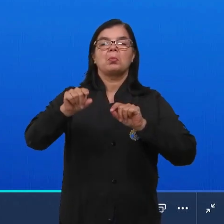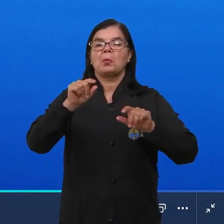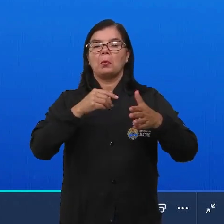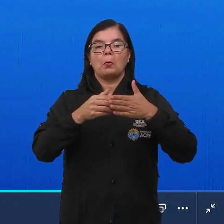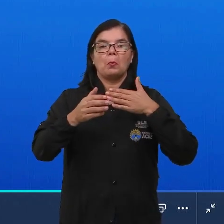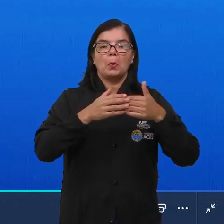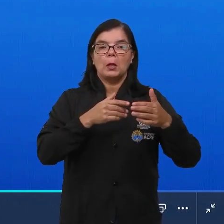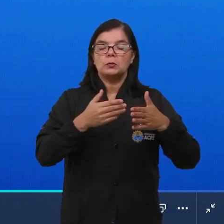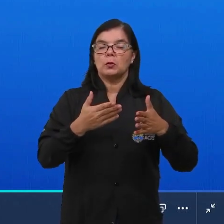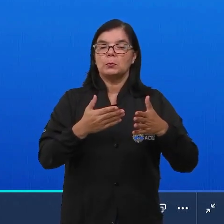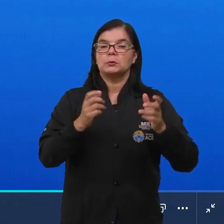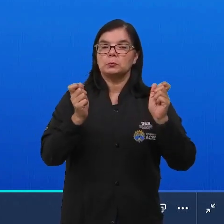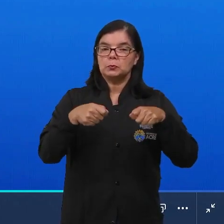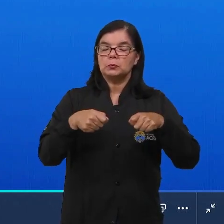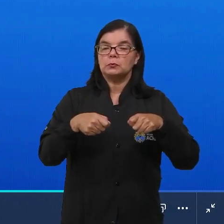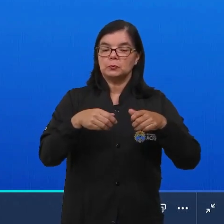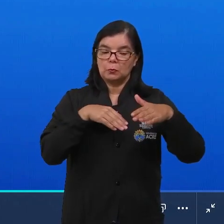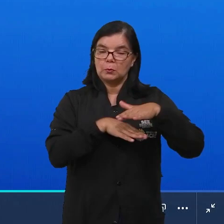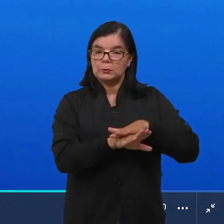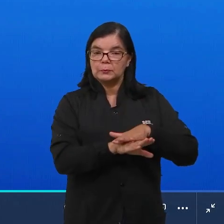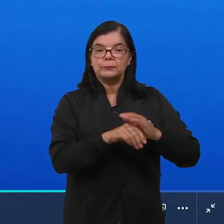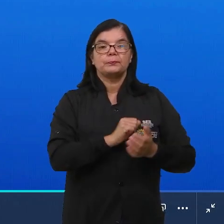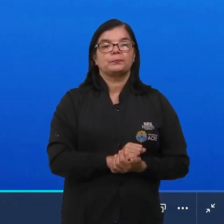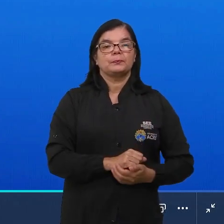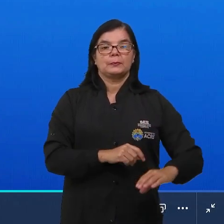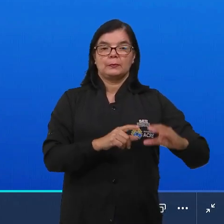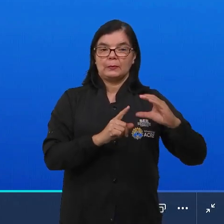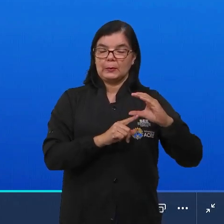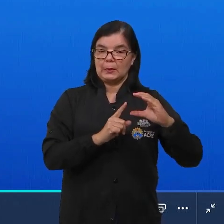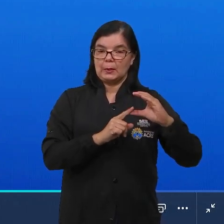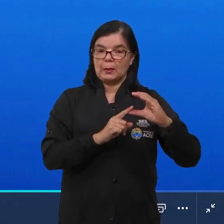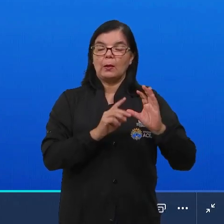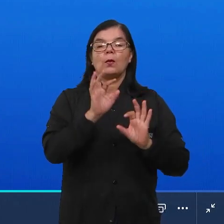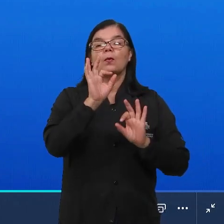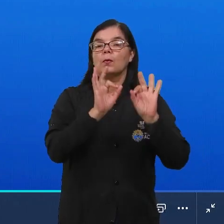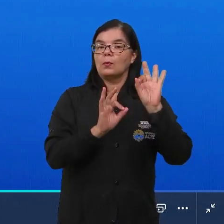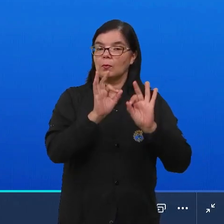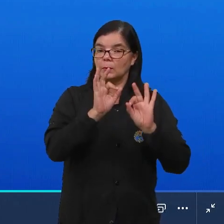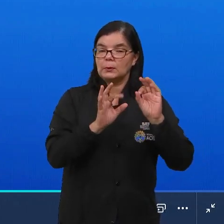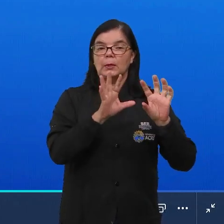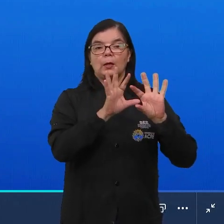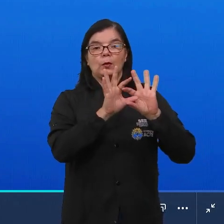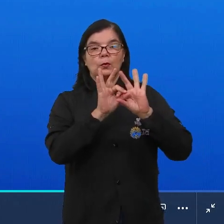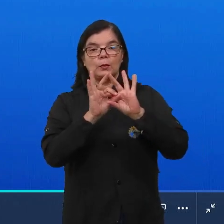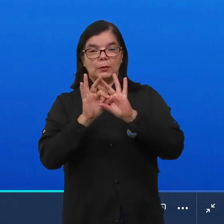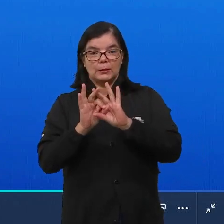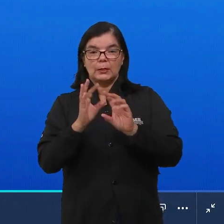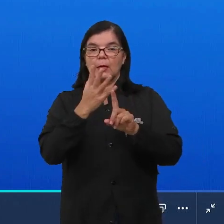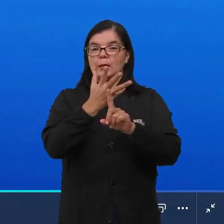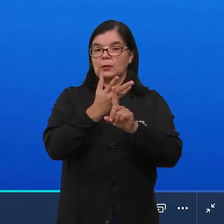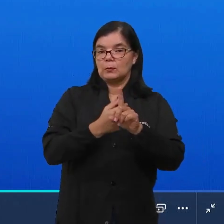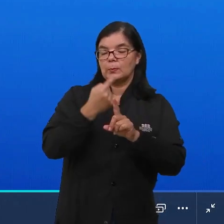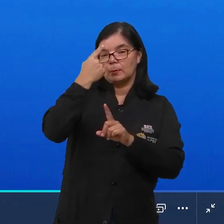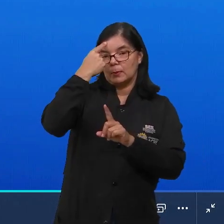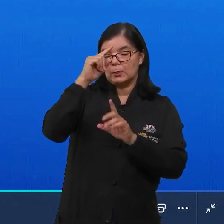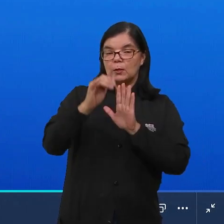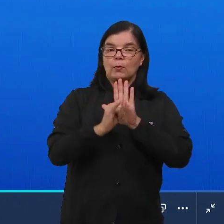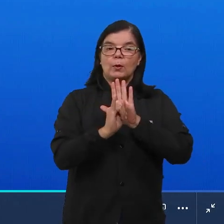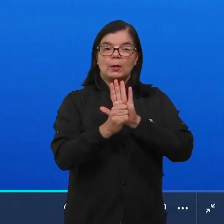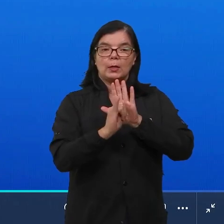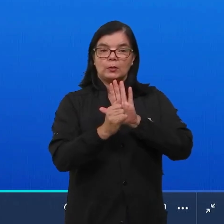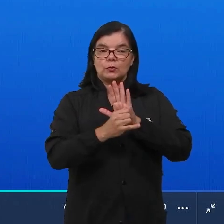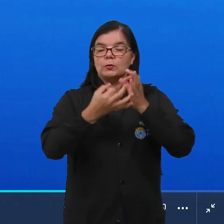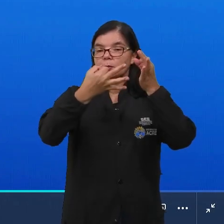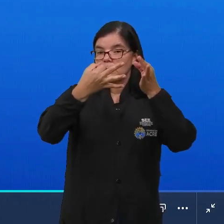aleatoriamente as obras disponíveis no acervo. Letra C, organizar e contextualizar as obras para criar